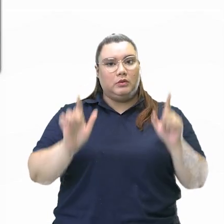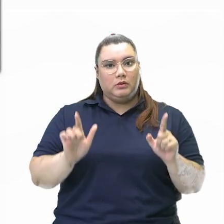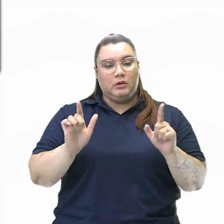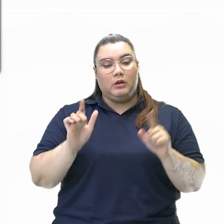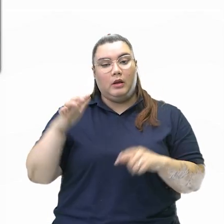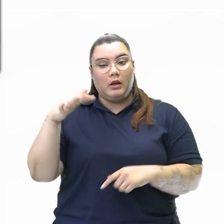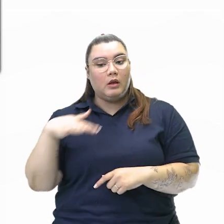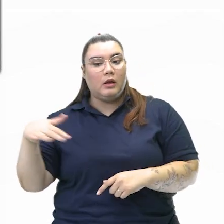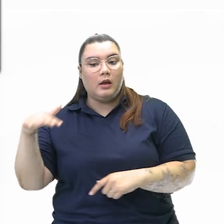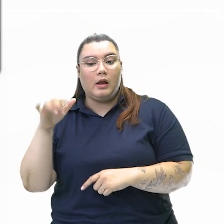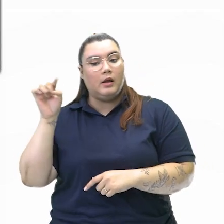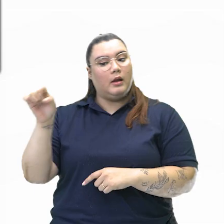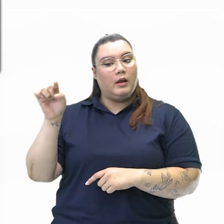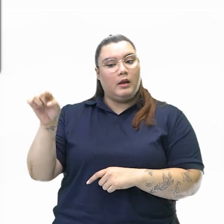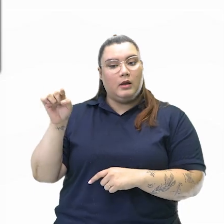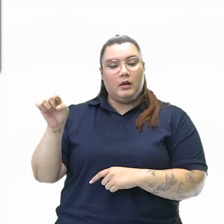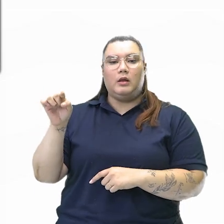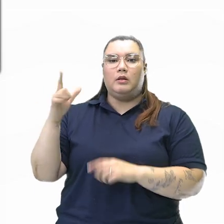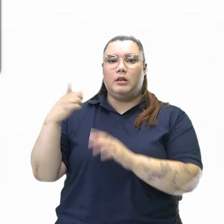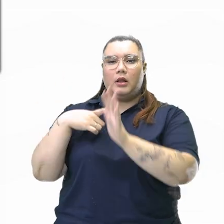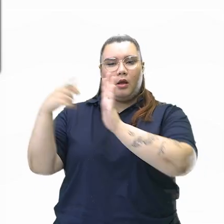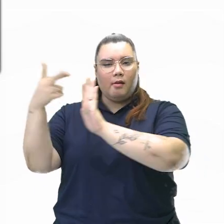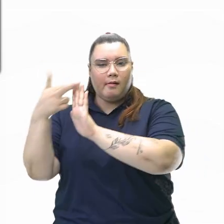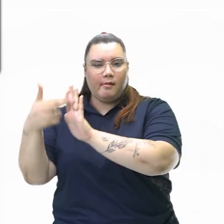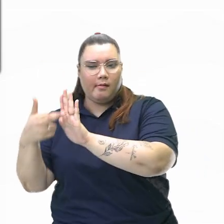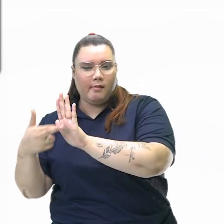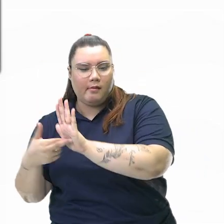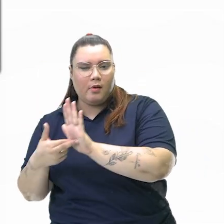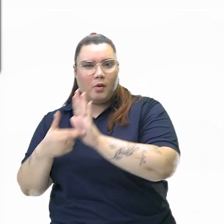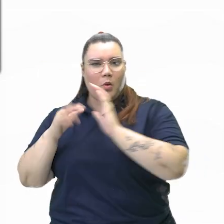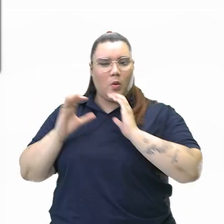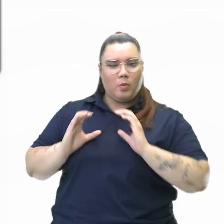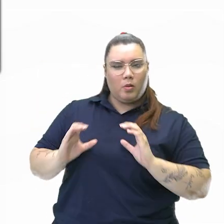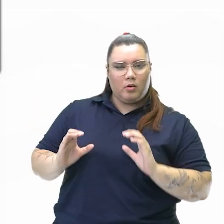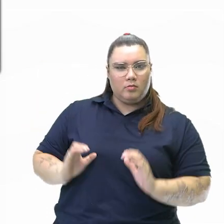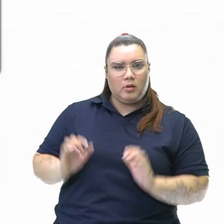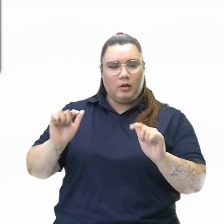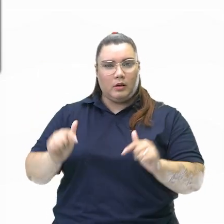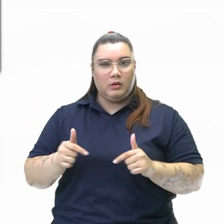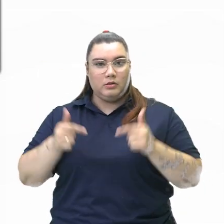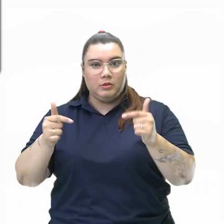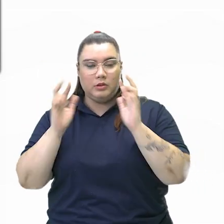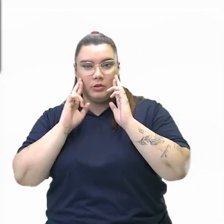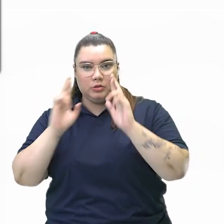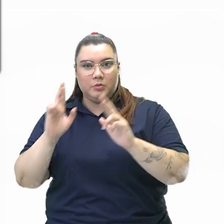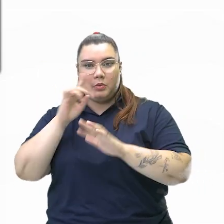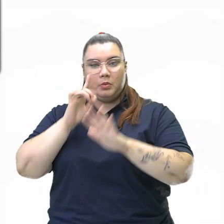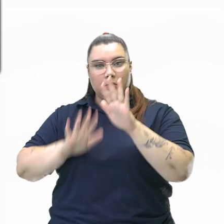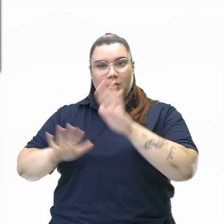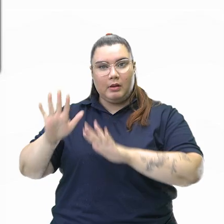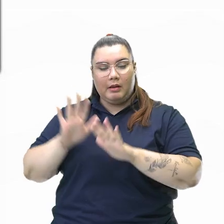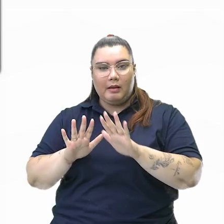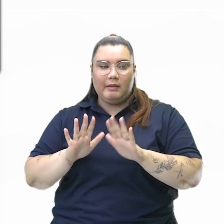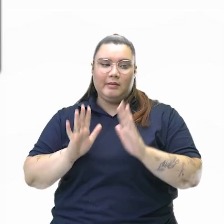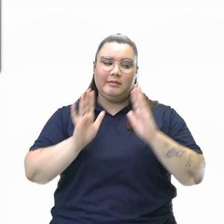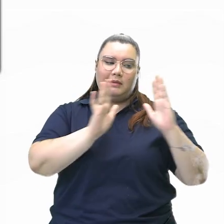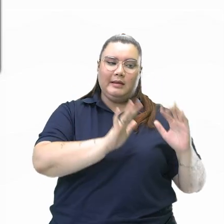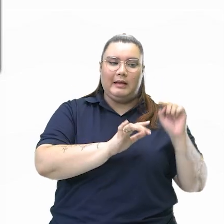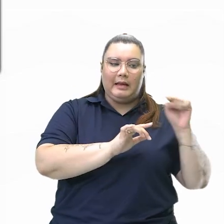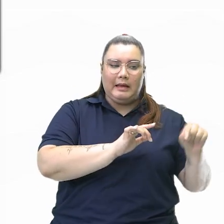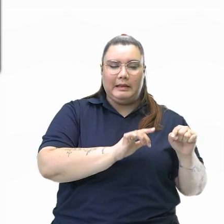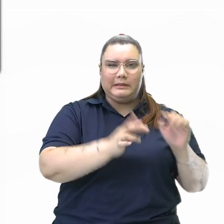vem ali com regras, filosofias, atitude de respeito, cuidado, a outra, né, vem